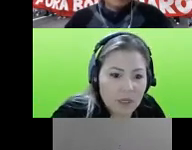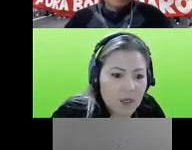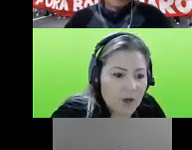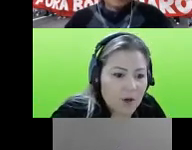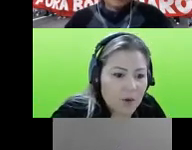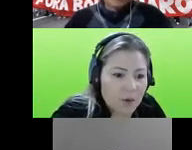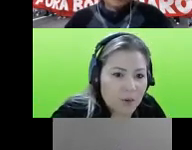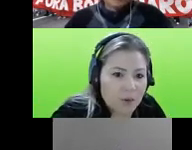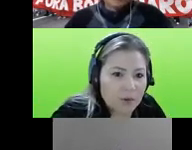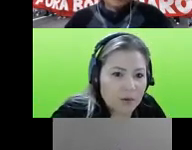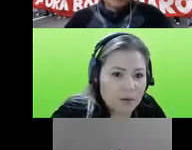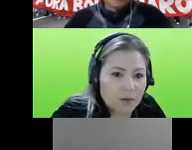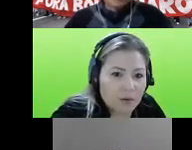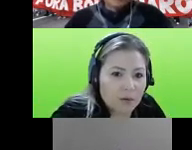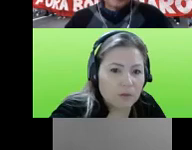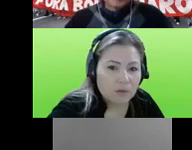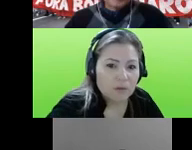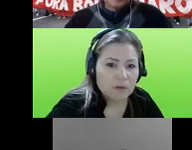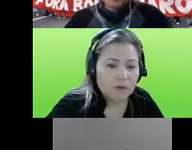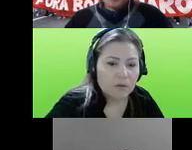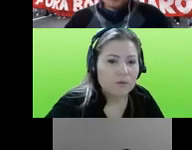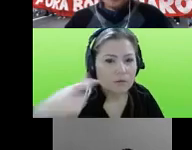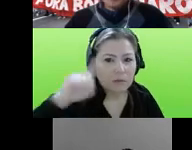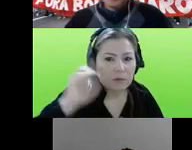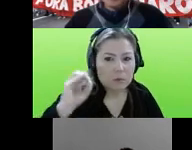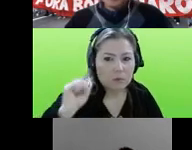Aqui no dia 1º de outubro, pode ser?